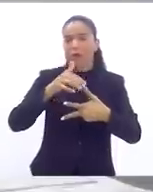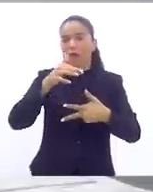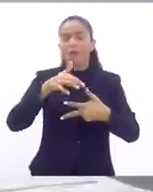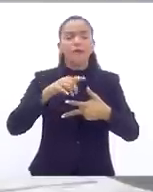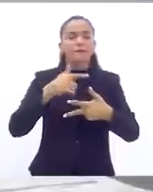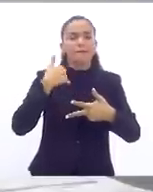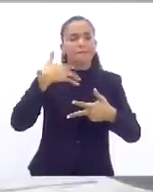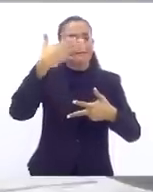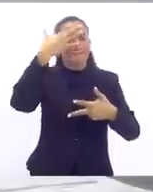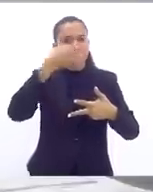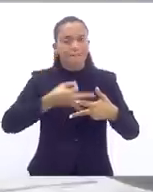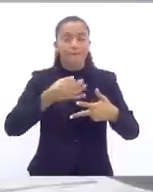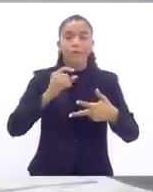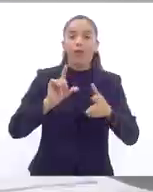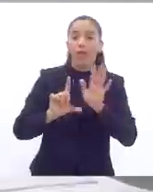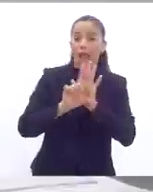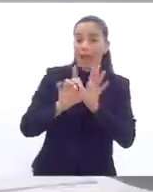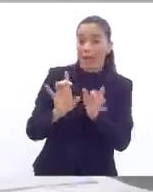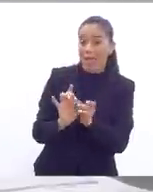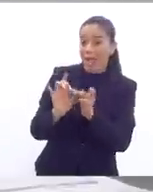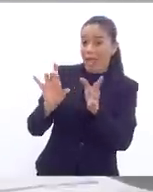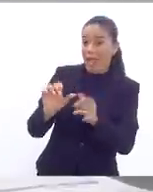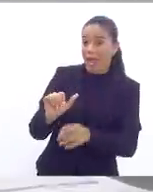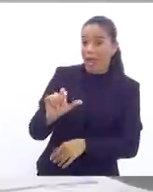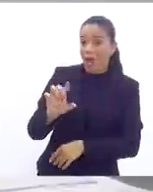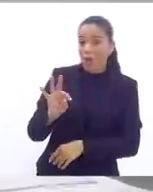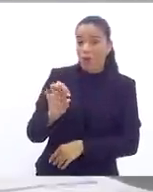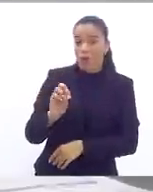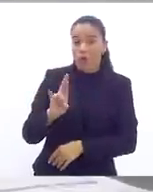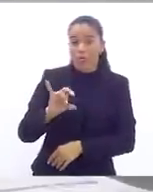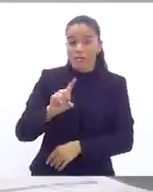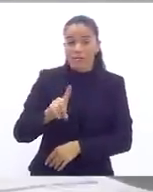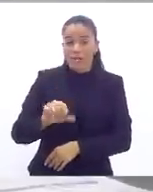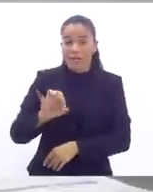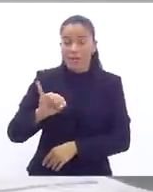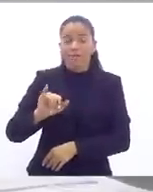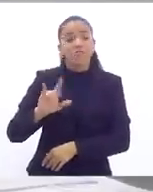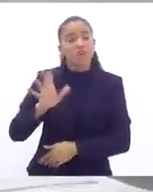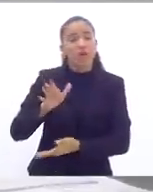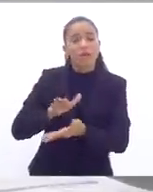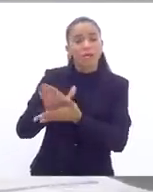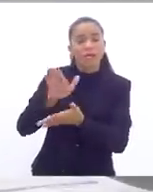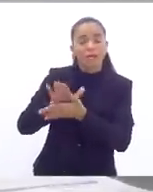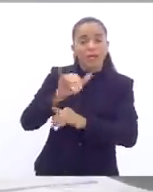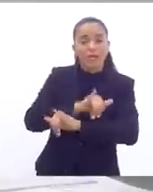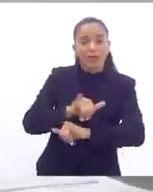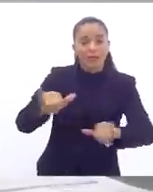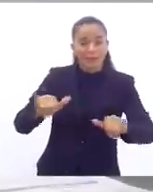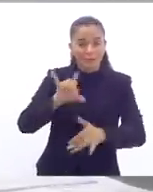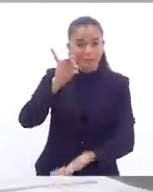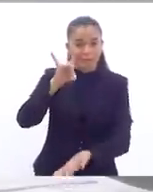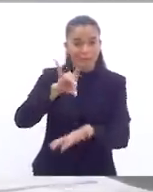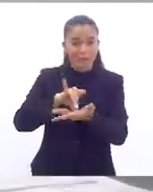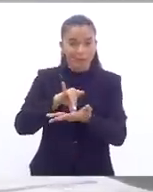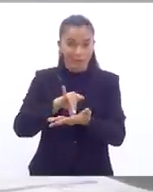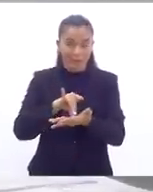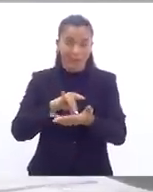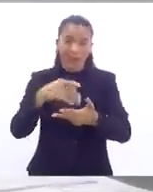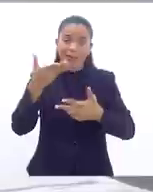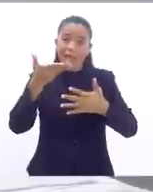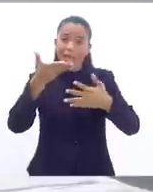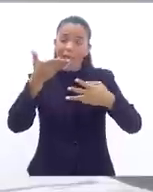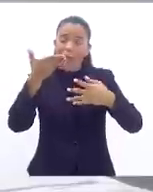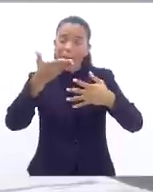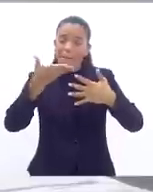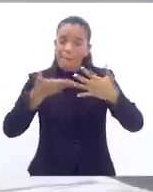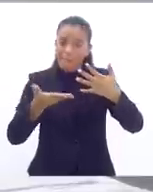que a lei autorizativa já havia sido publicada e se materializada na parcela na